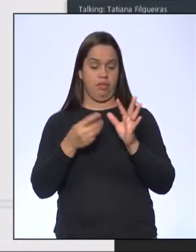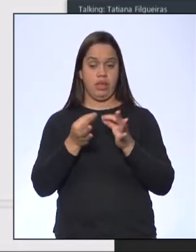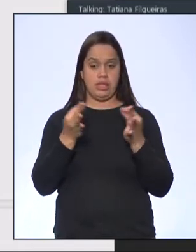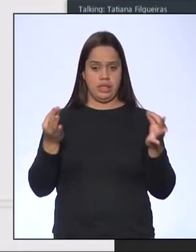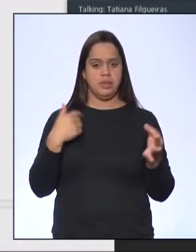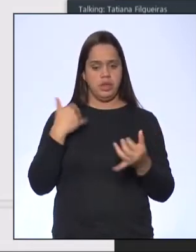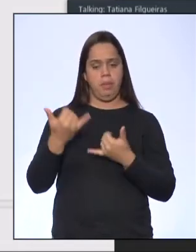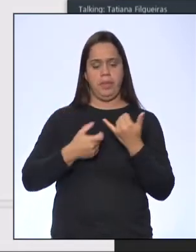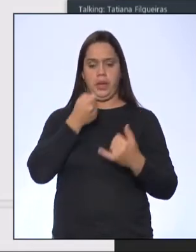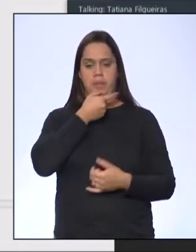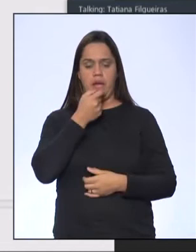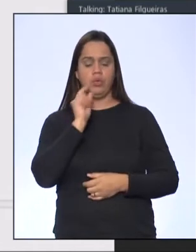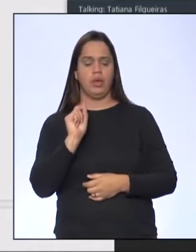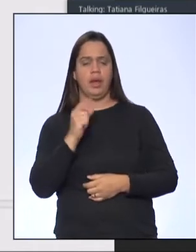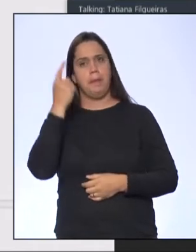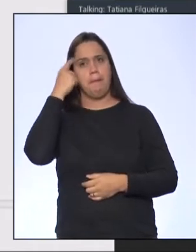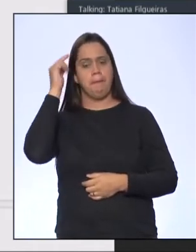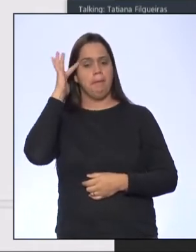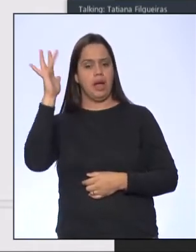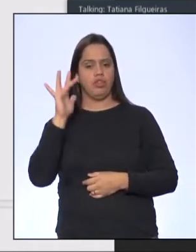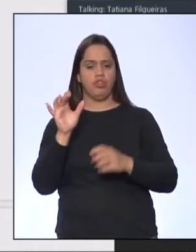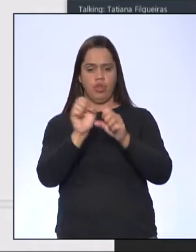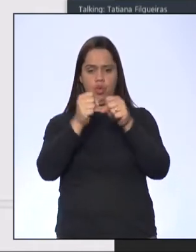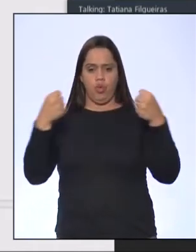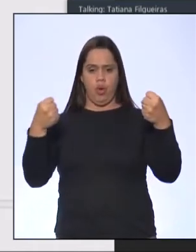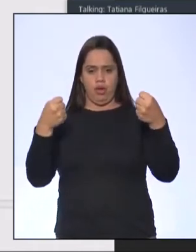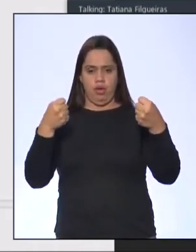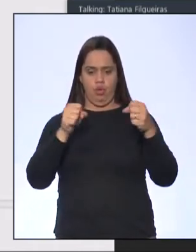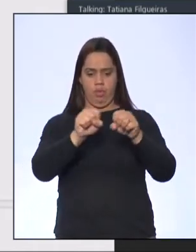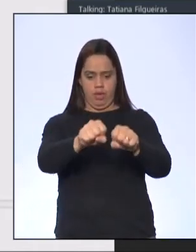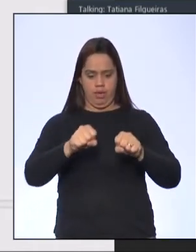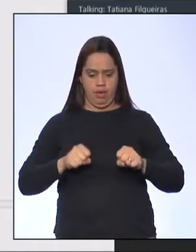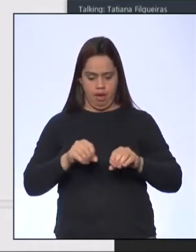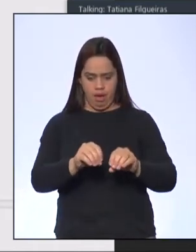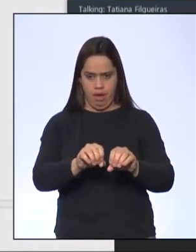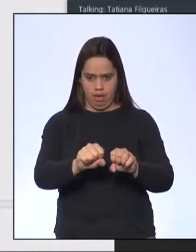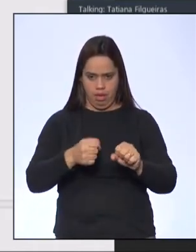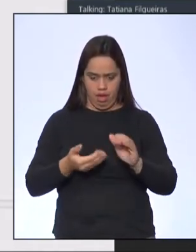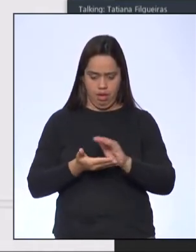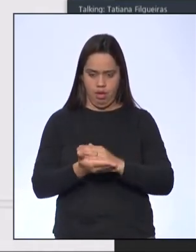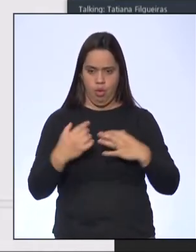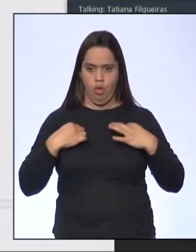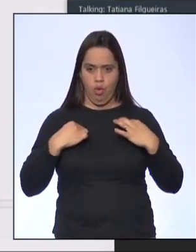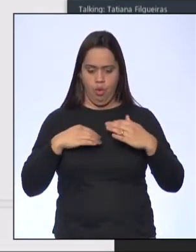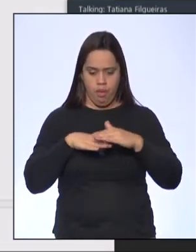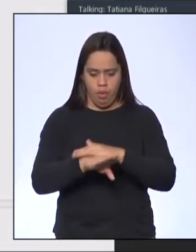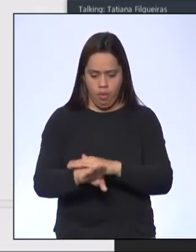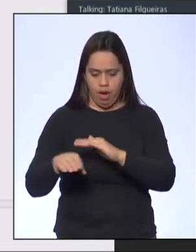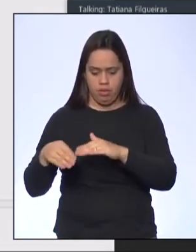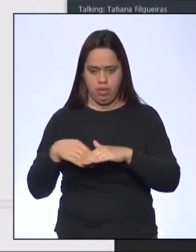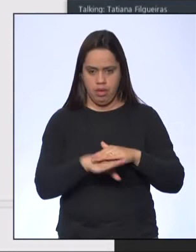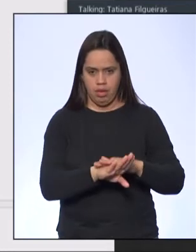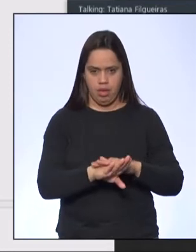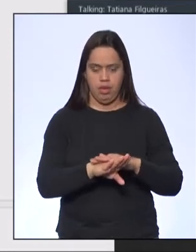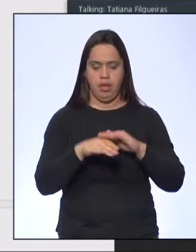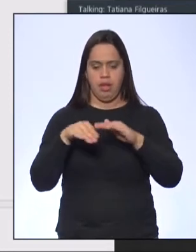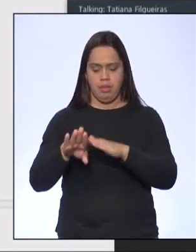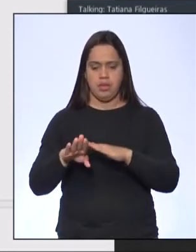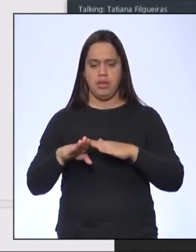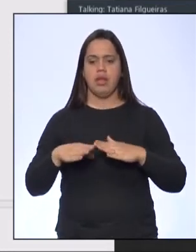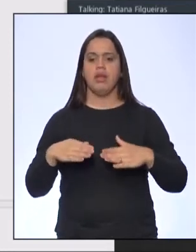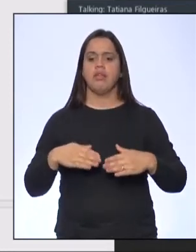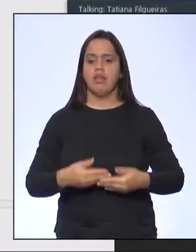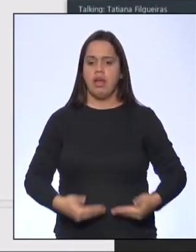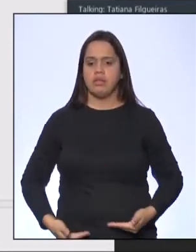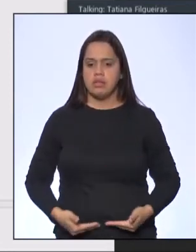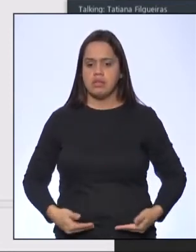imagina um guarda-roupa onde em cada gaveta você coloca camiseta, depois em cada gaveta você coloca camiseta, saia e